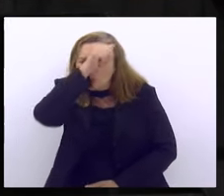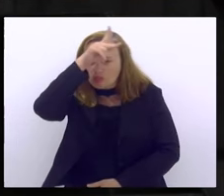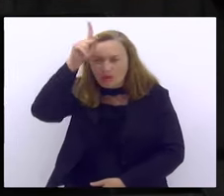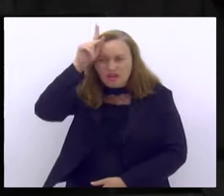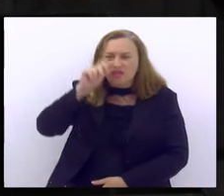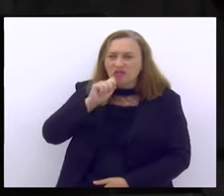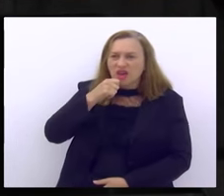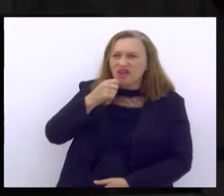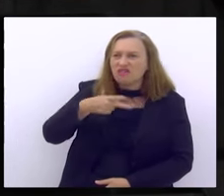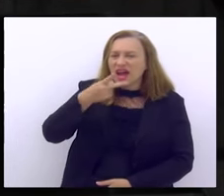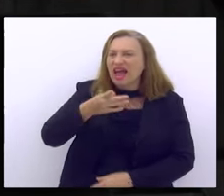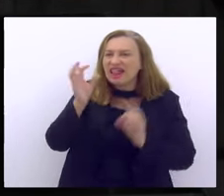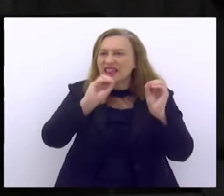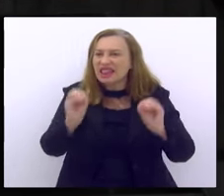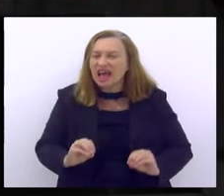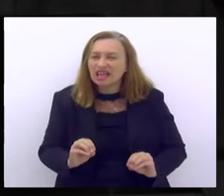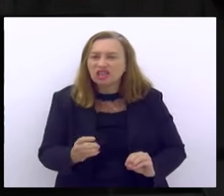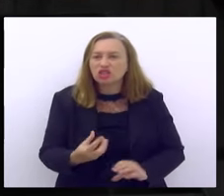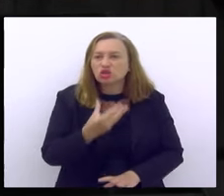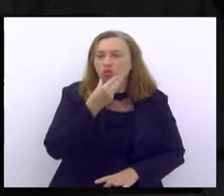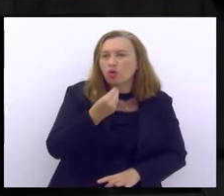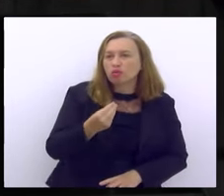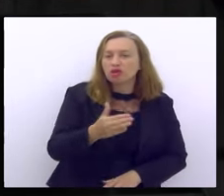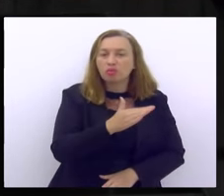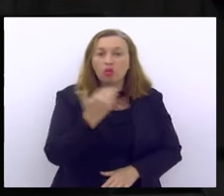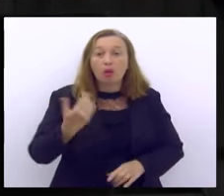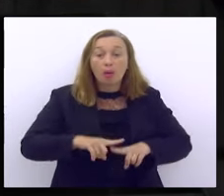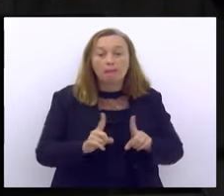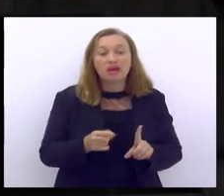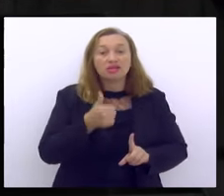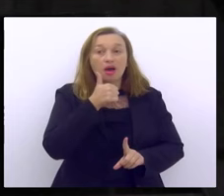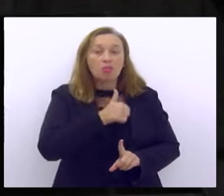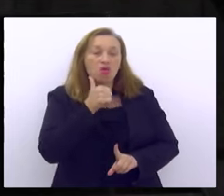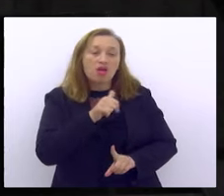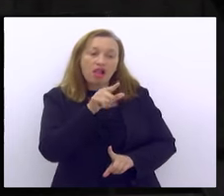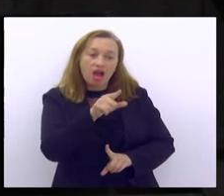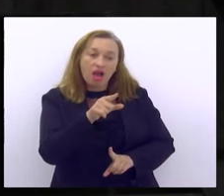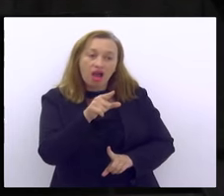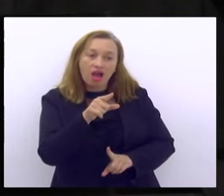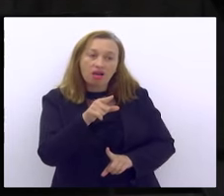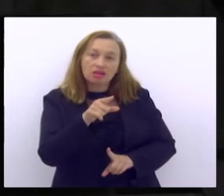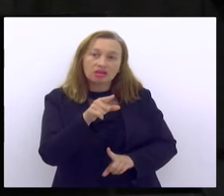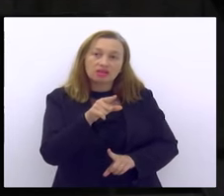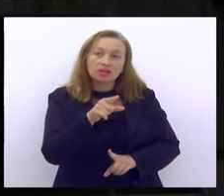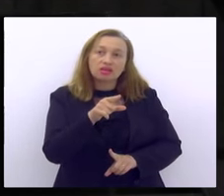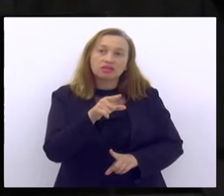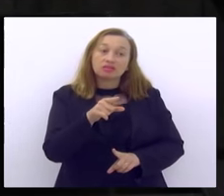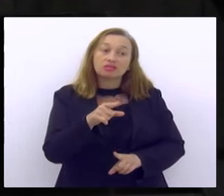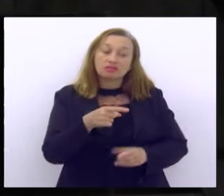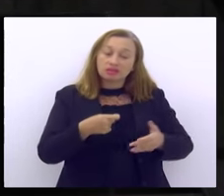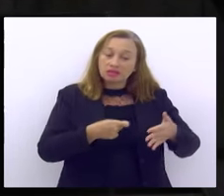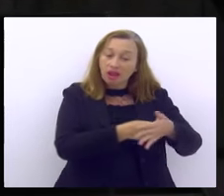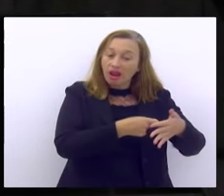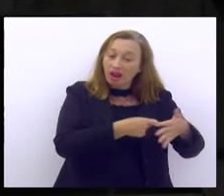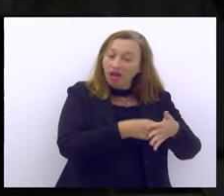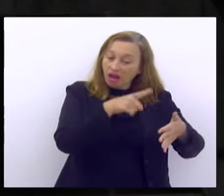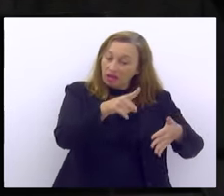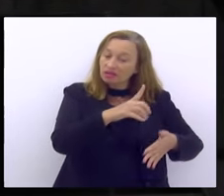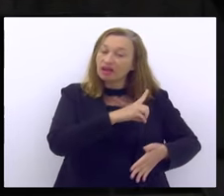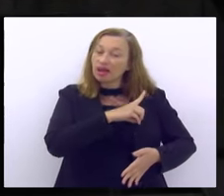morreu. Mas ela está prestando depoimento na polícia, na delegacia.